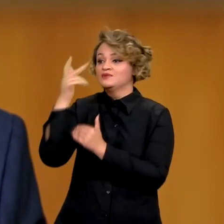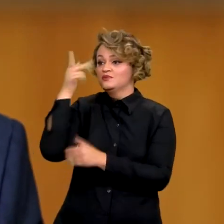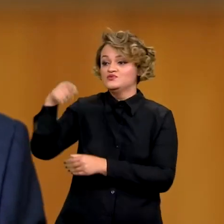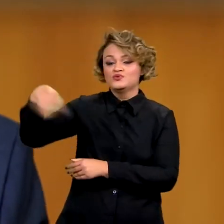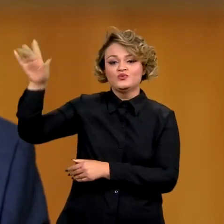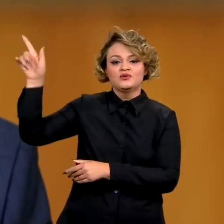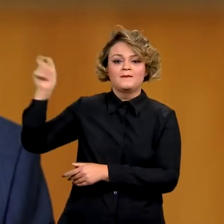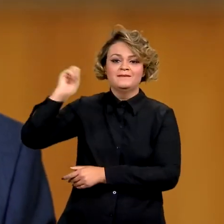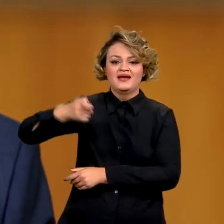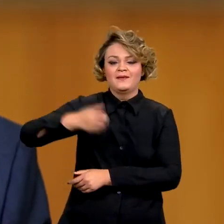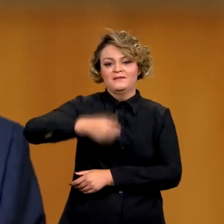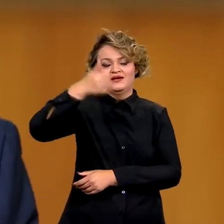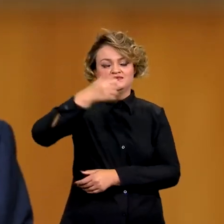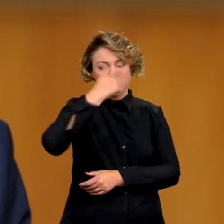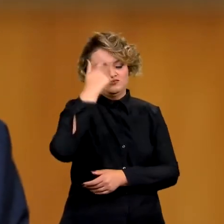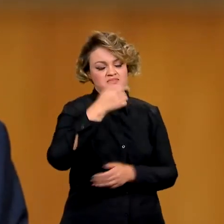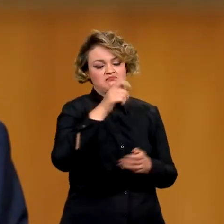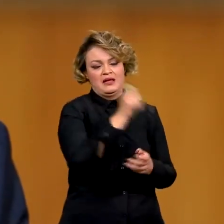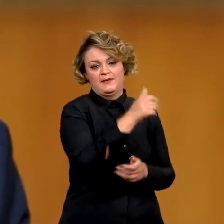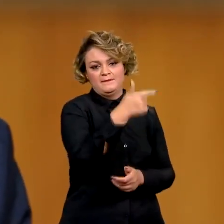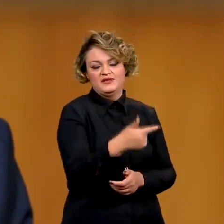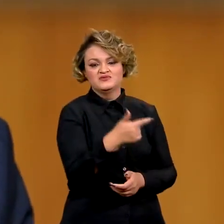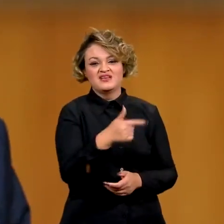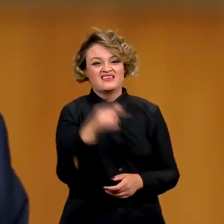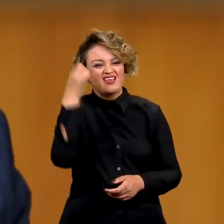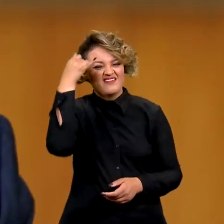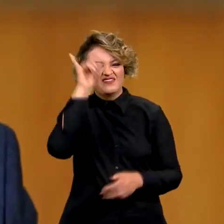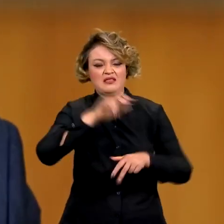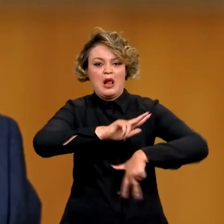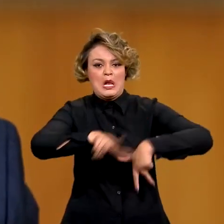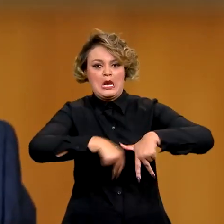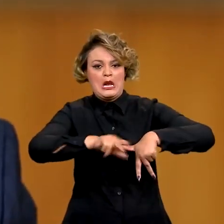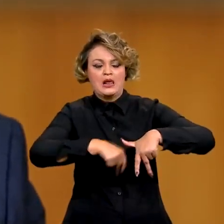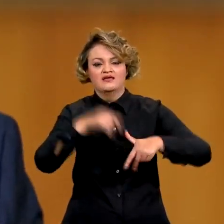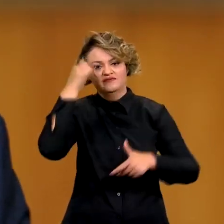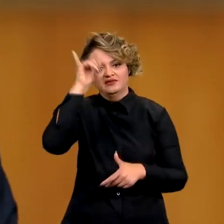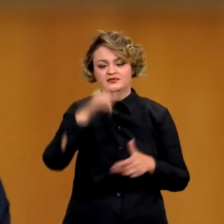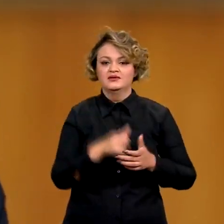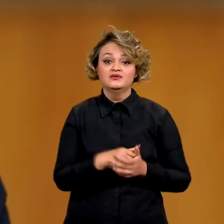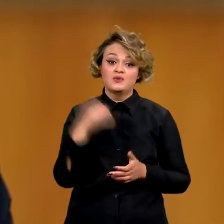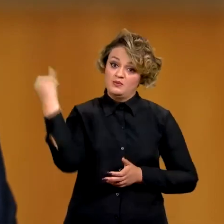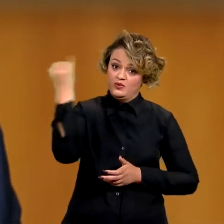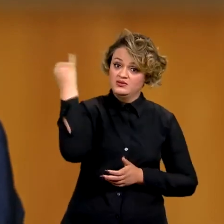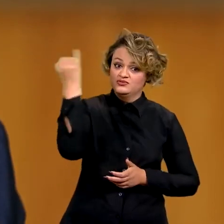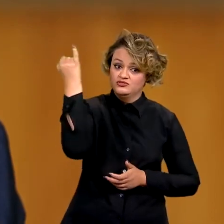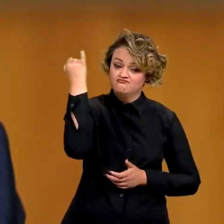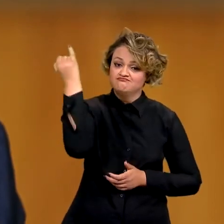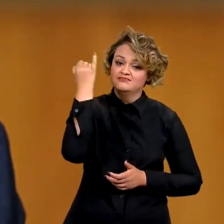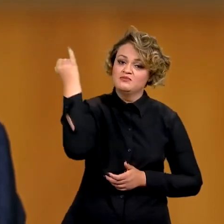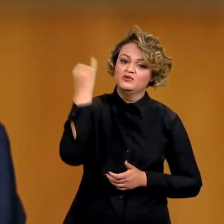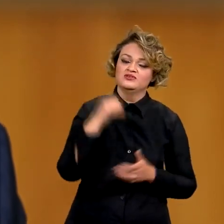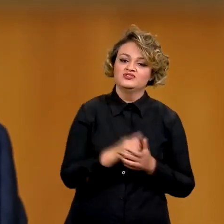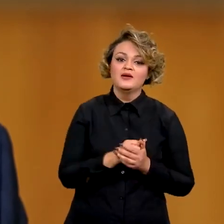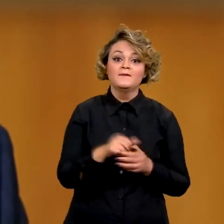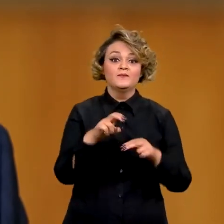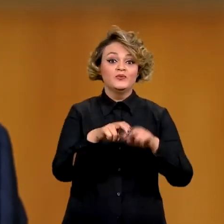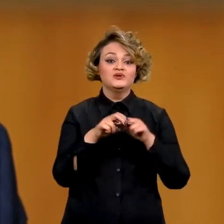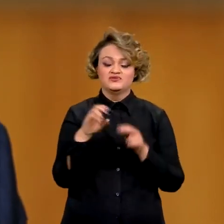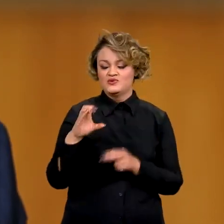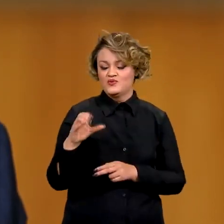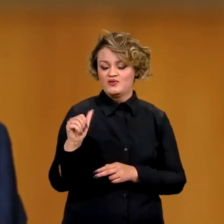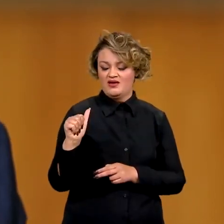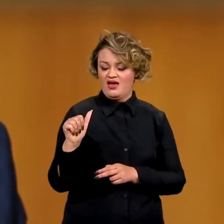pagando e a gente então inibe a sonegação isso é muito importante por isso que foi importante o café aprovado também